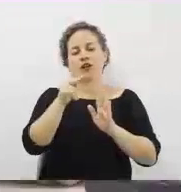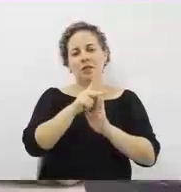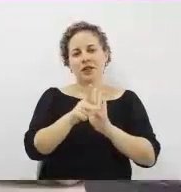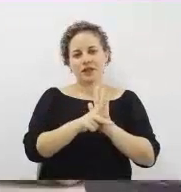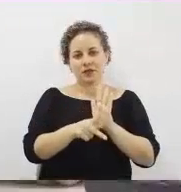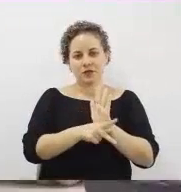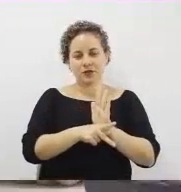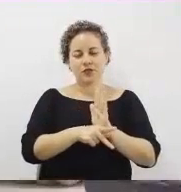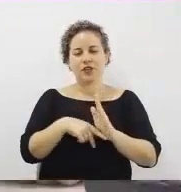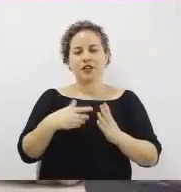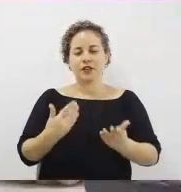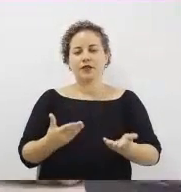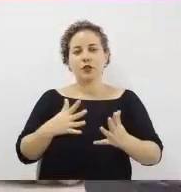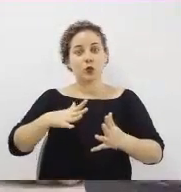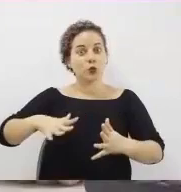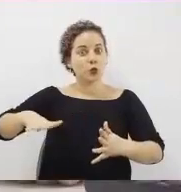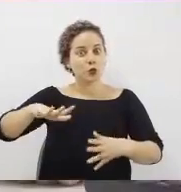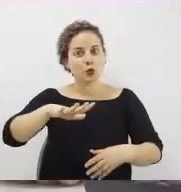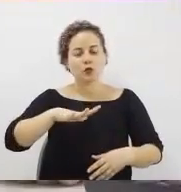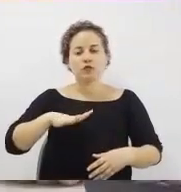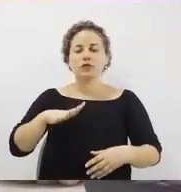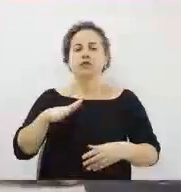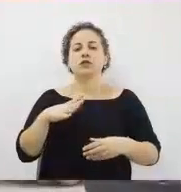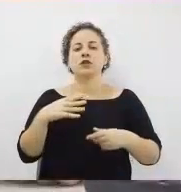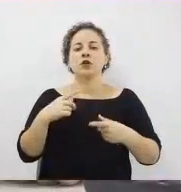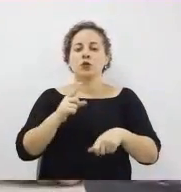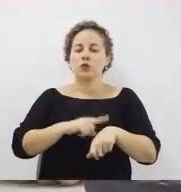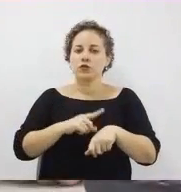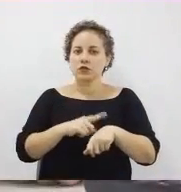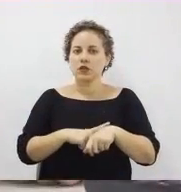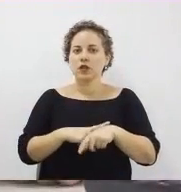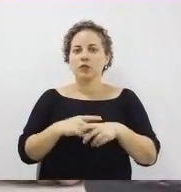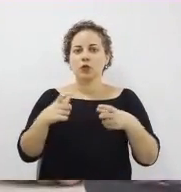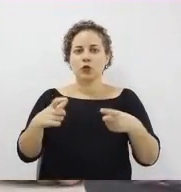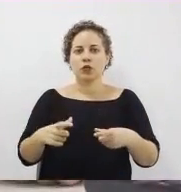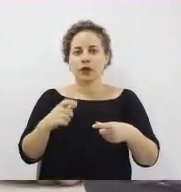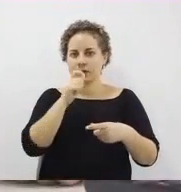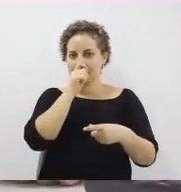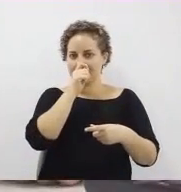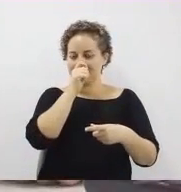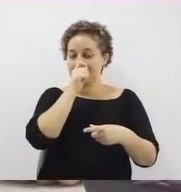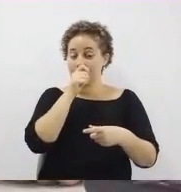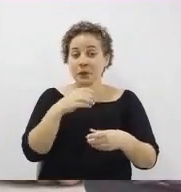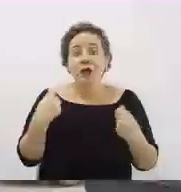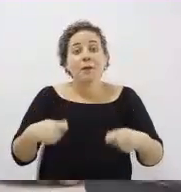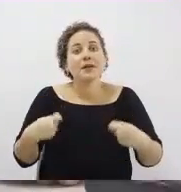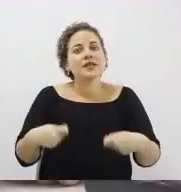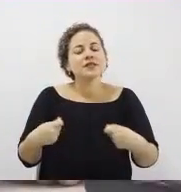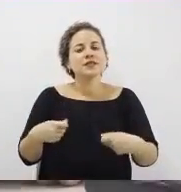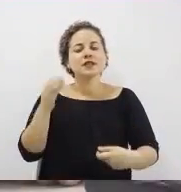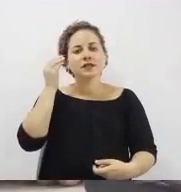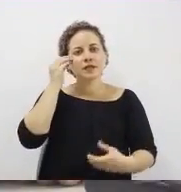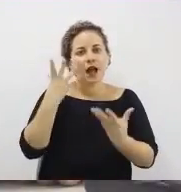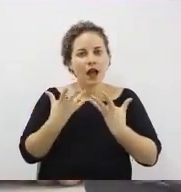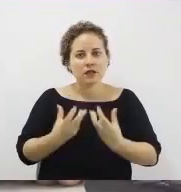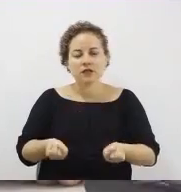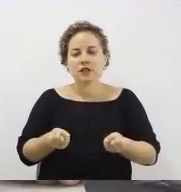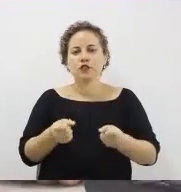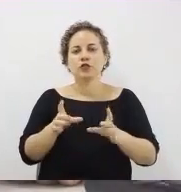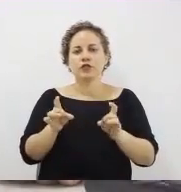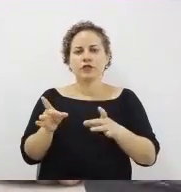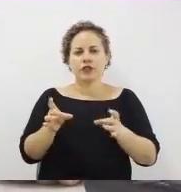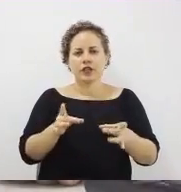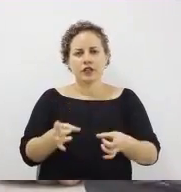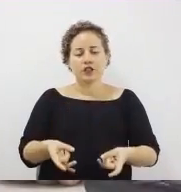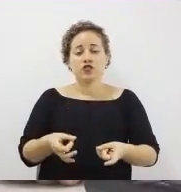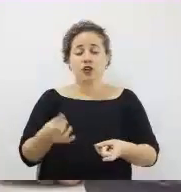planejado. Como considerações gerais, deve-se ressaltar que o tempo e espaço devem ser considerados dentro da previsão de vendas.